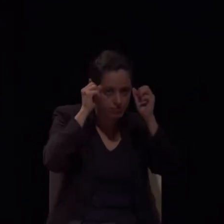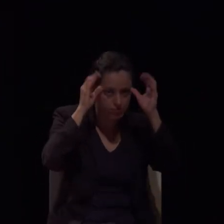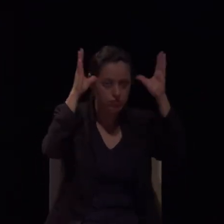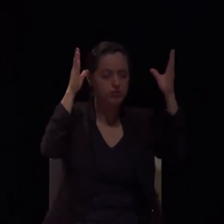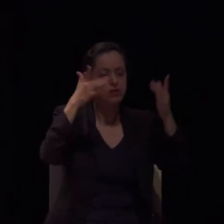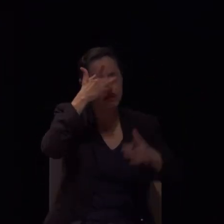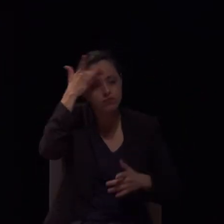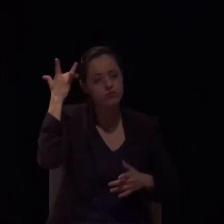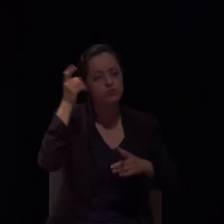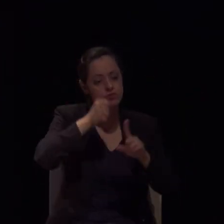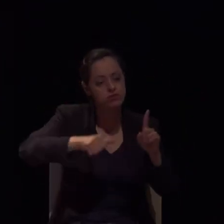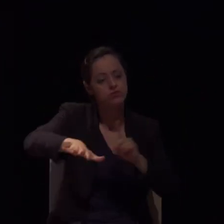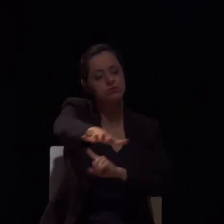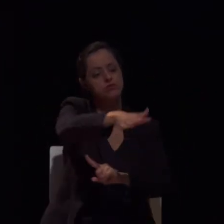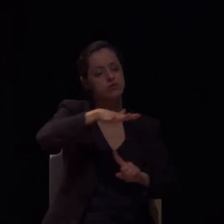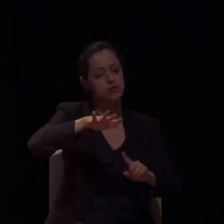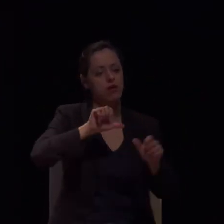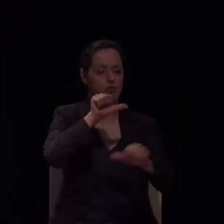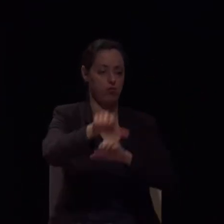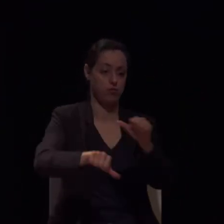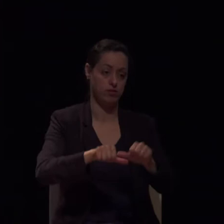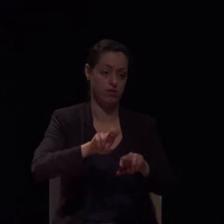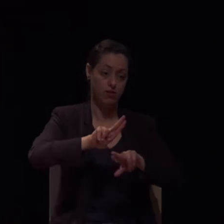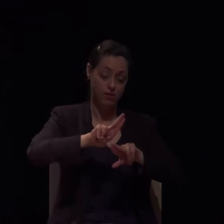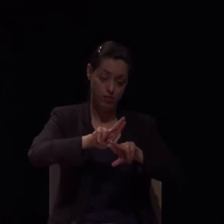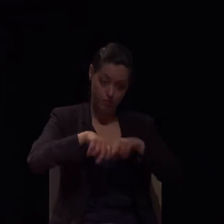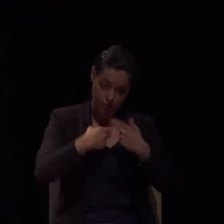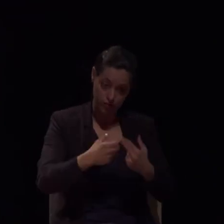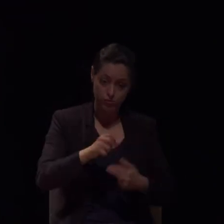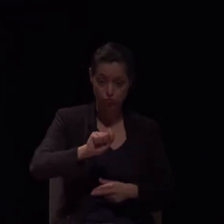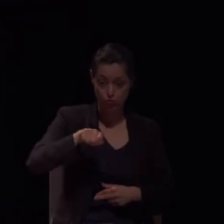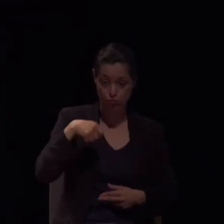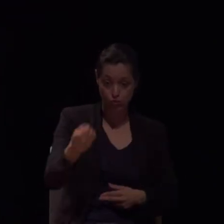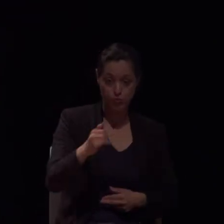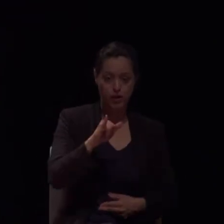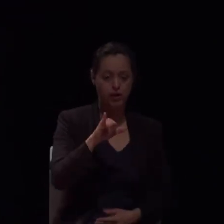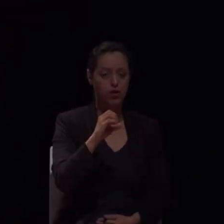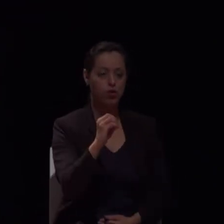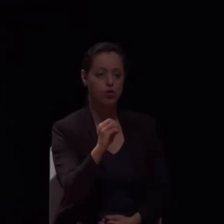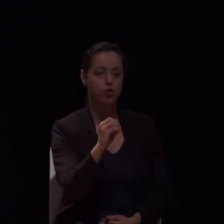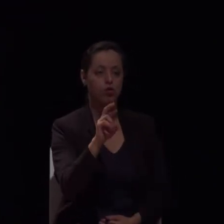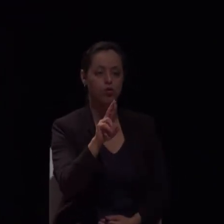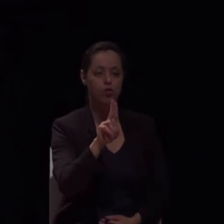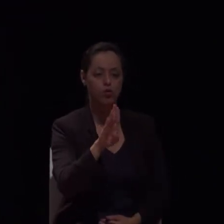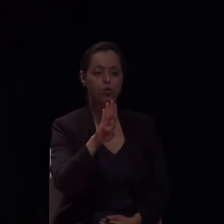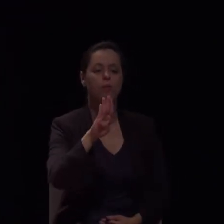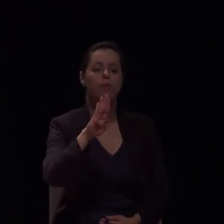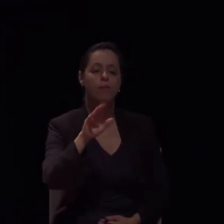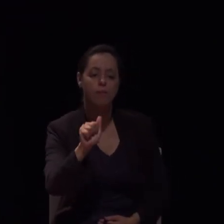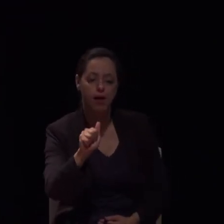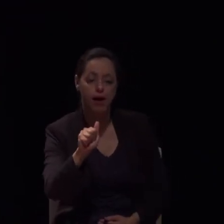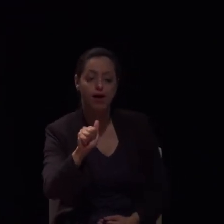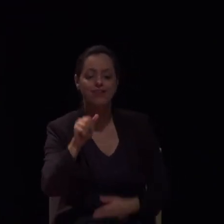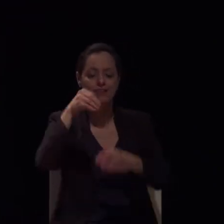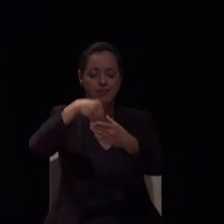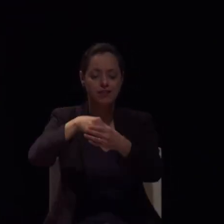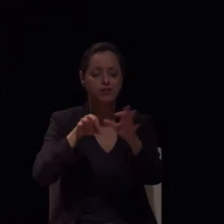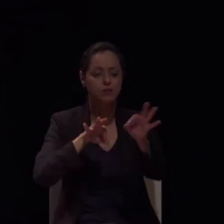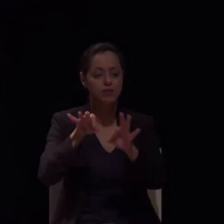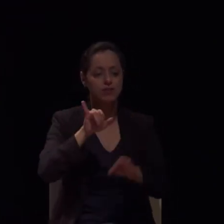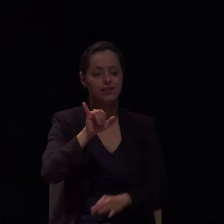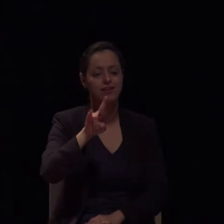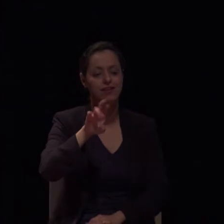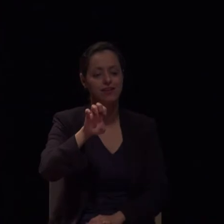transformação da sociedade então a gente quis nomeá lo assim é como ir e tiê o irei tite foi um projecto pensado